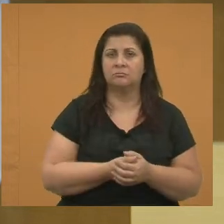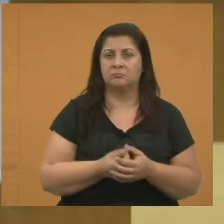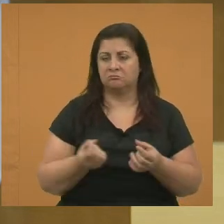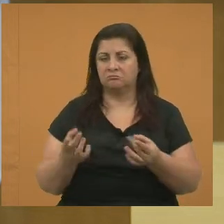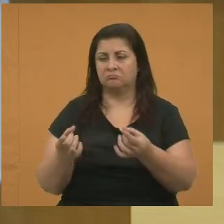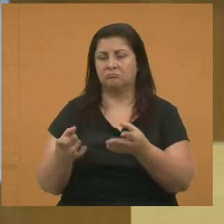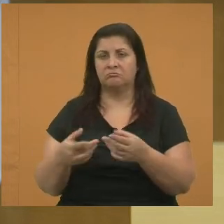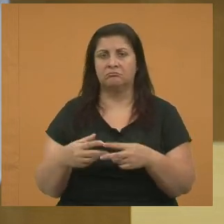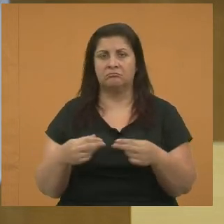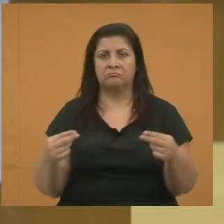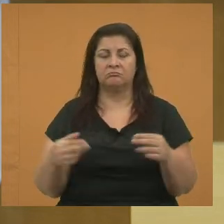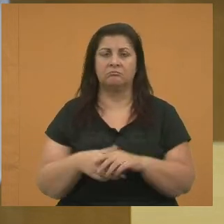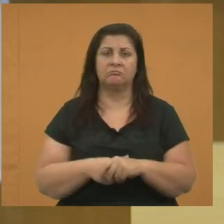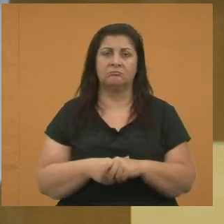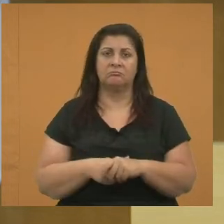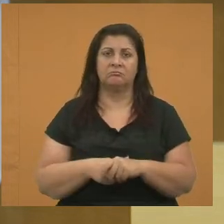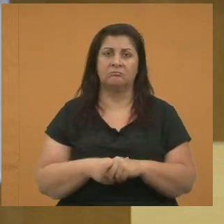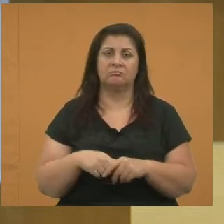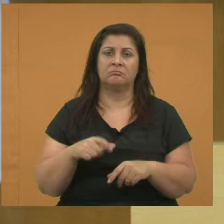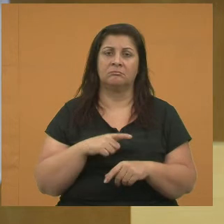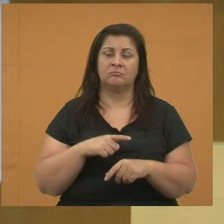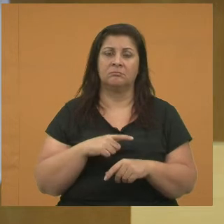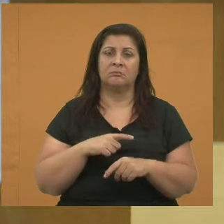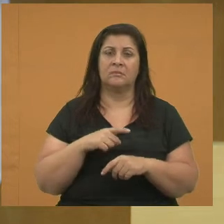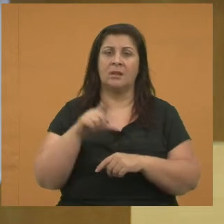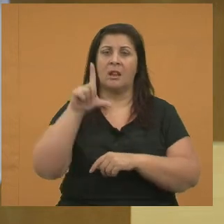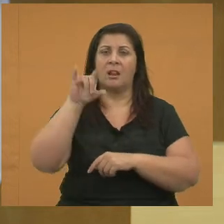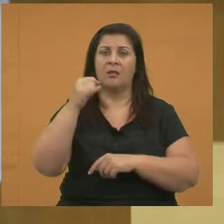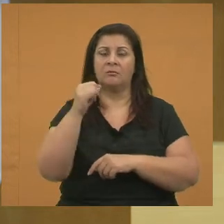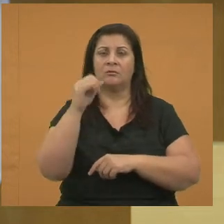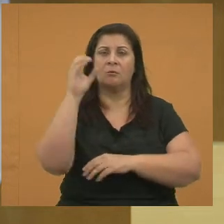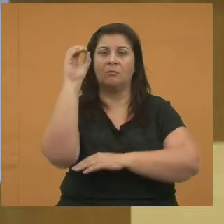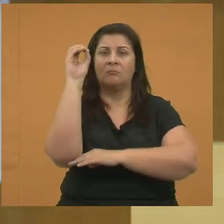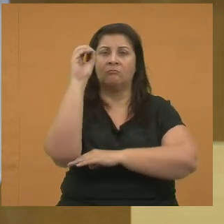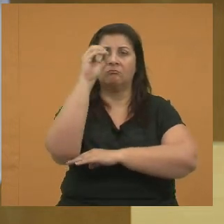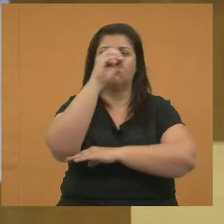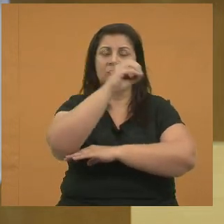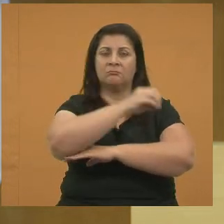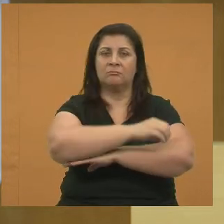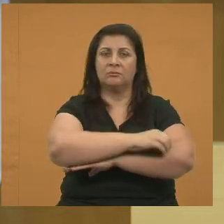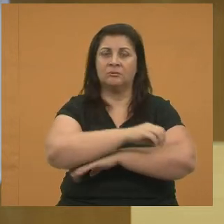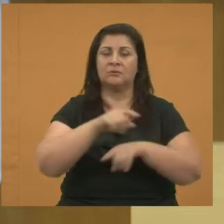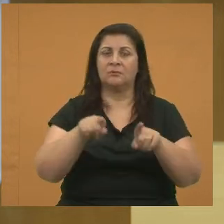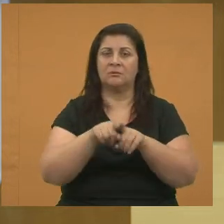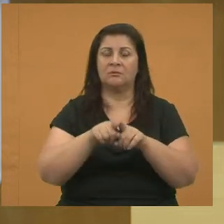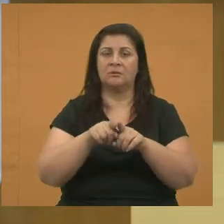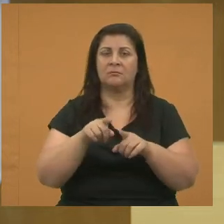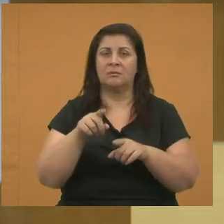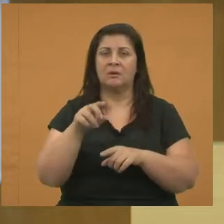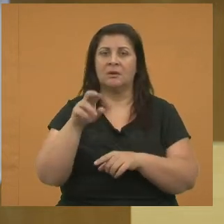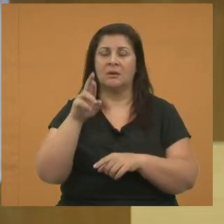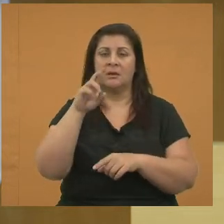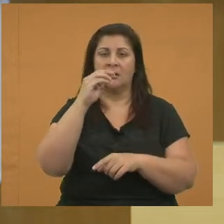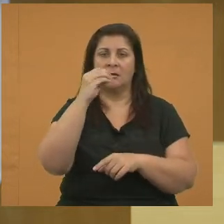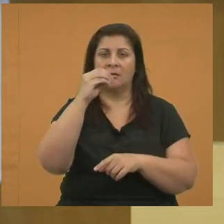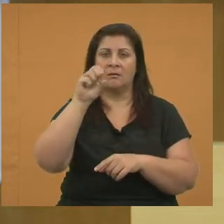diversos, aqui nós temos a loja Pôr do Sol e a Rosa de Saron. O quanto é